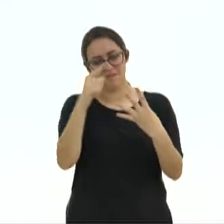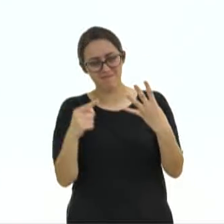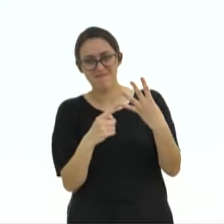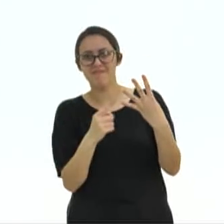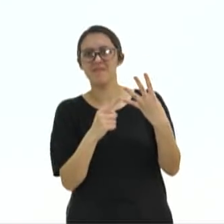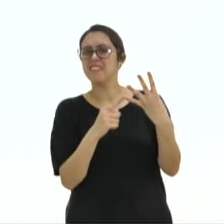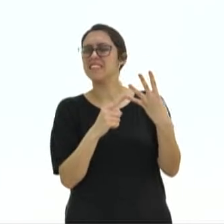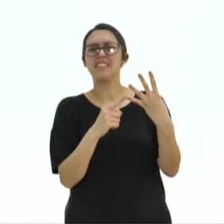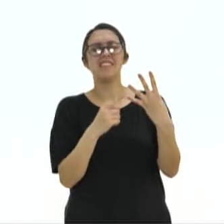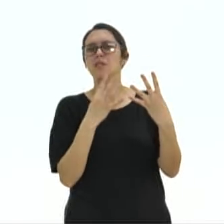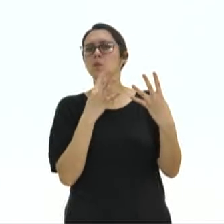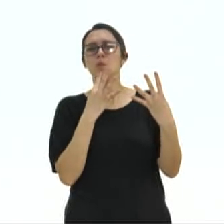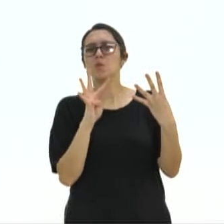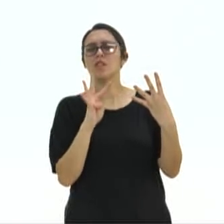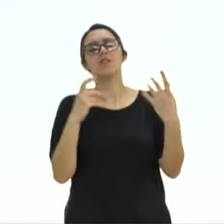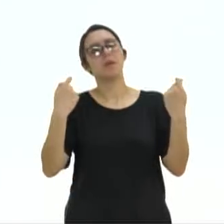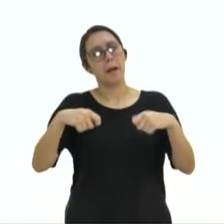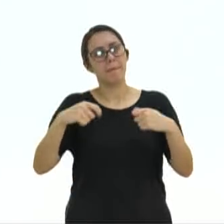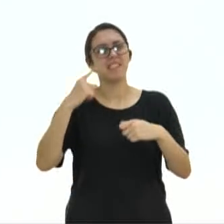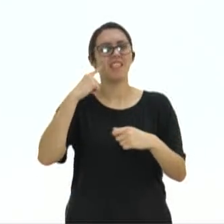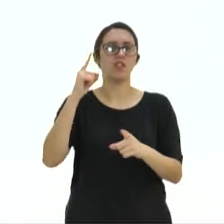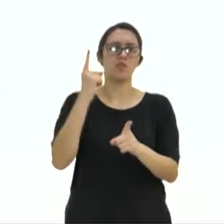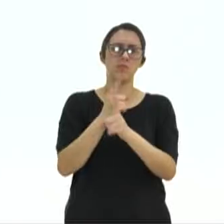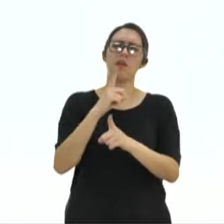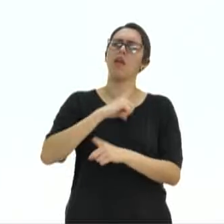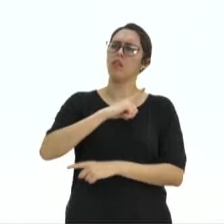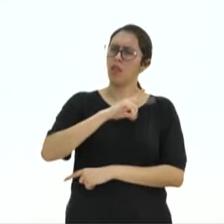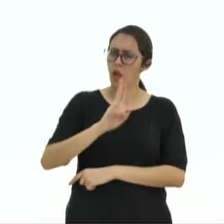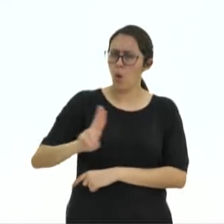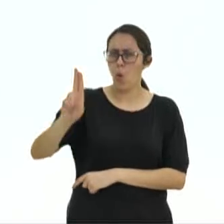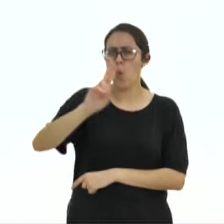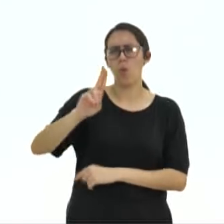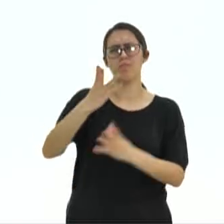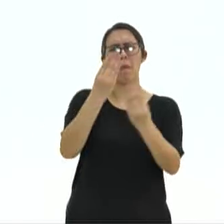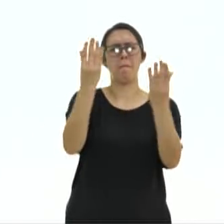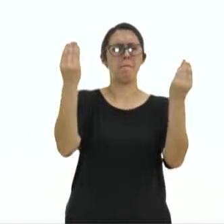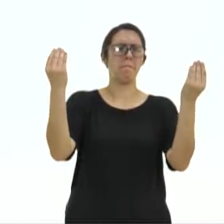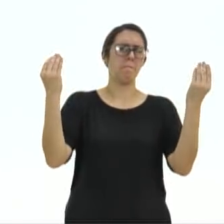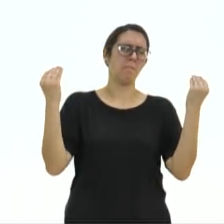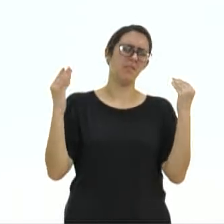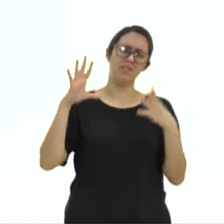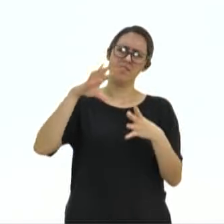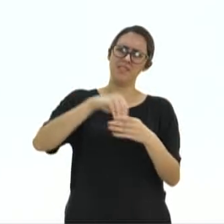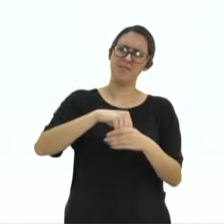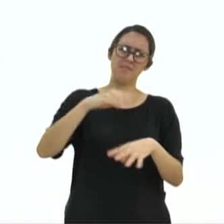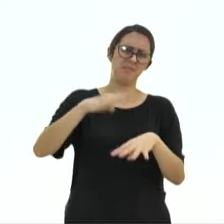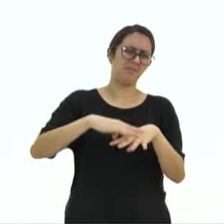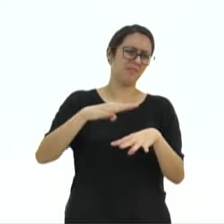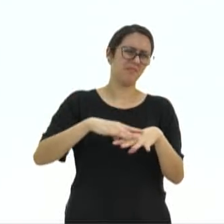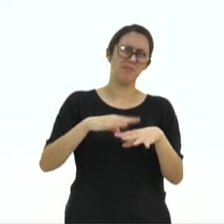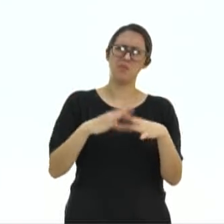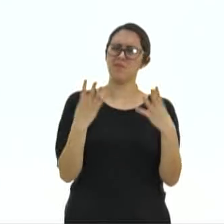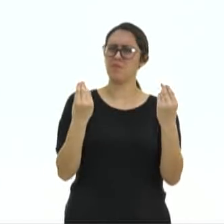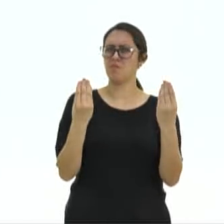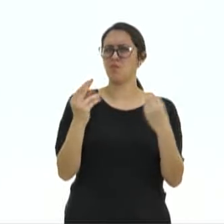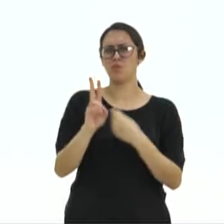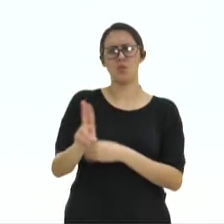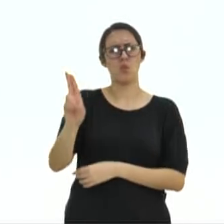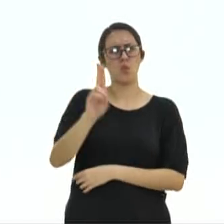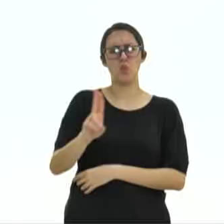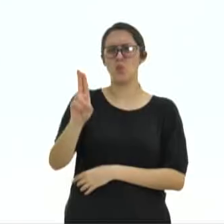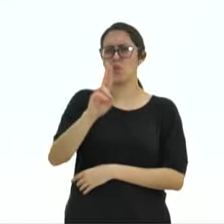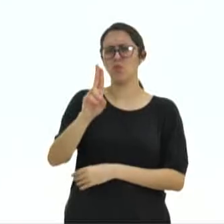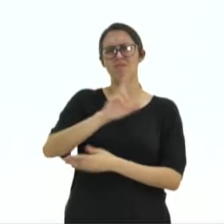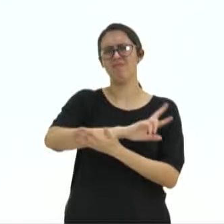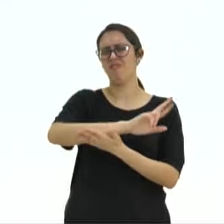Por isso que a regra de 3. Bem utilizada, tá, gente? É uma das coisas da matemática assim que eu digo assim que a gente usa e usa muito em